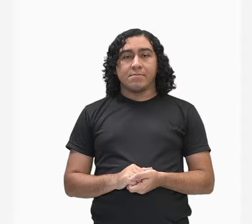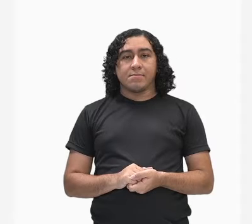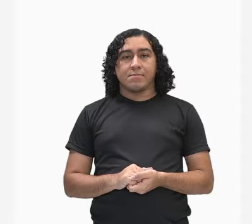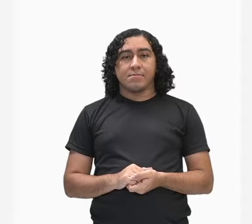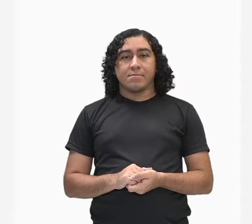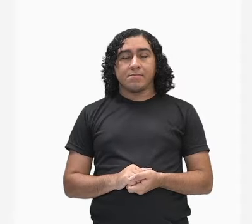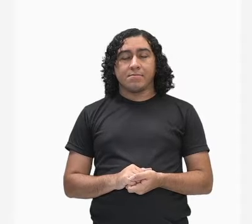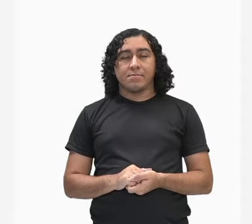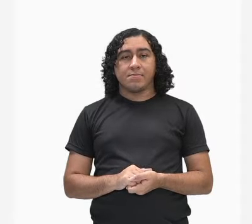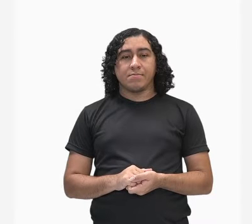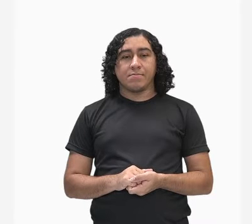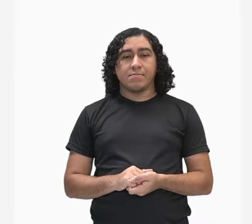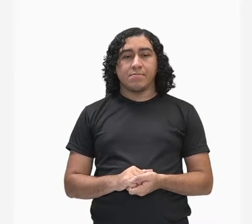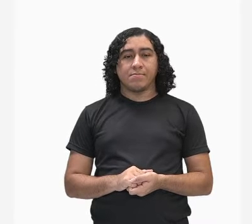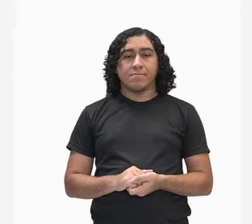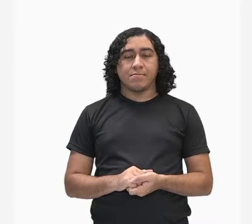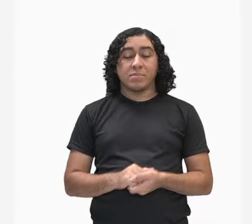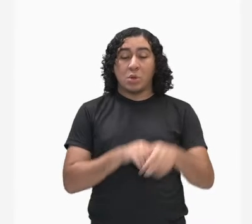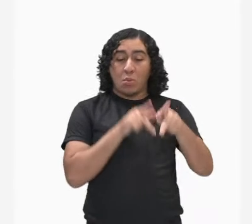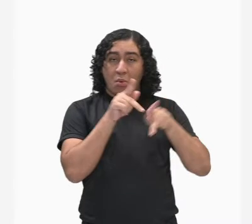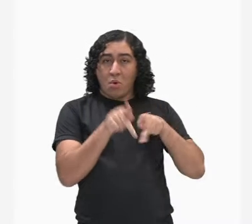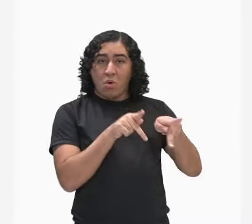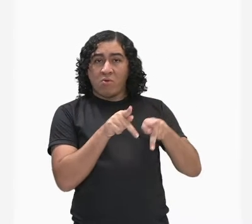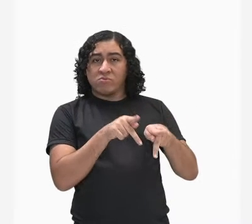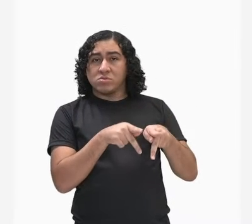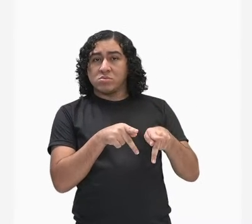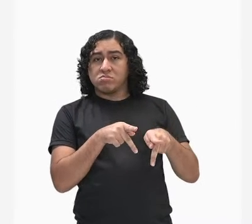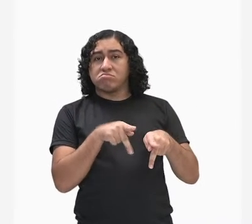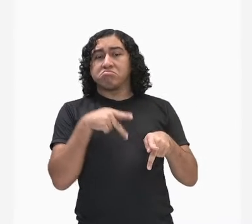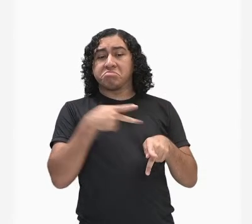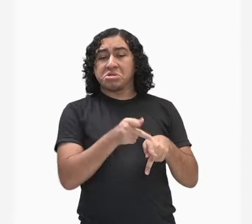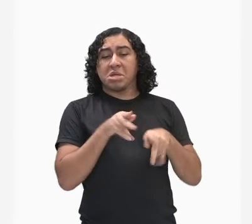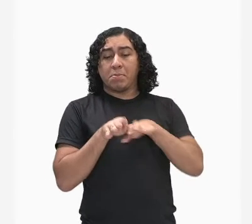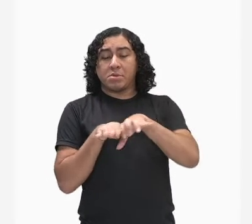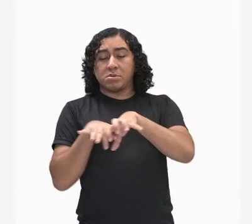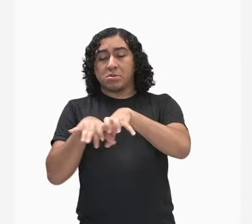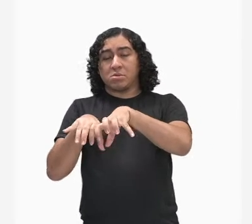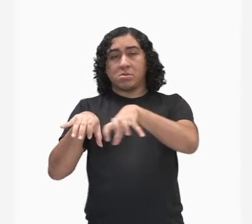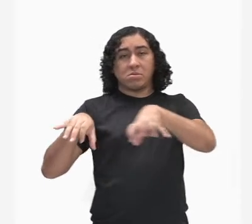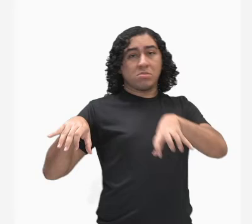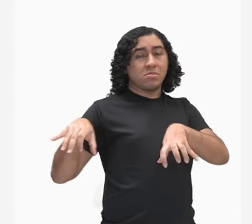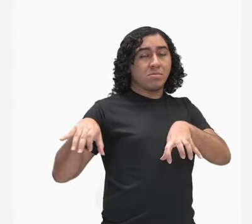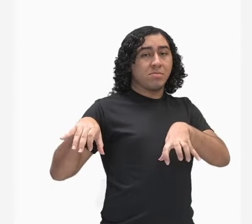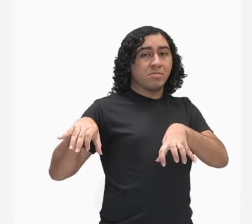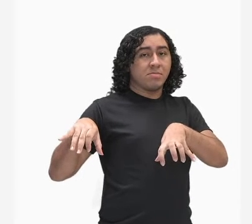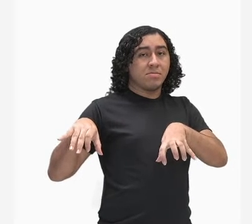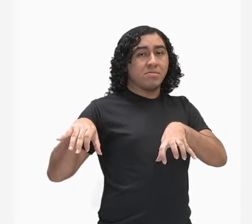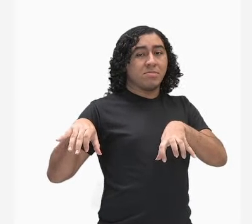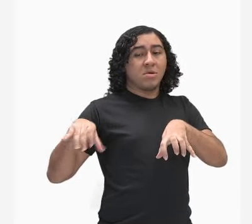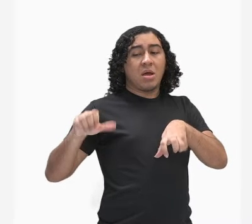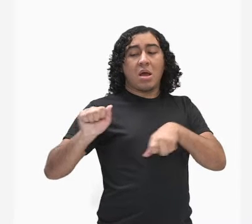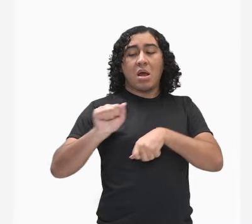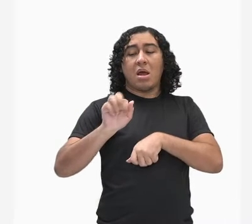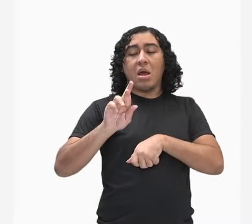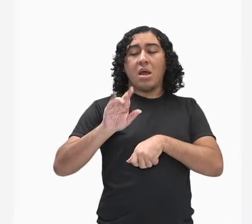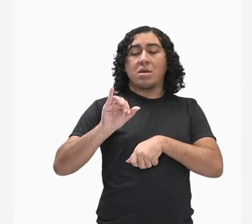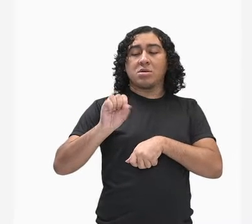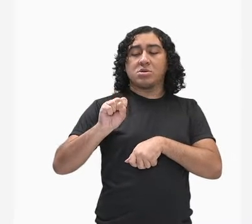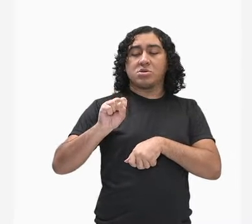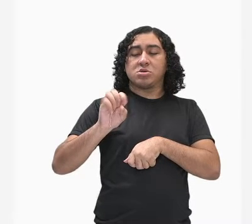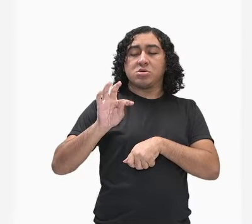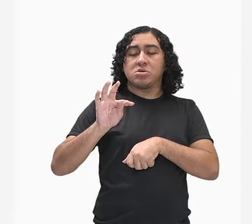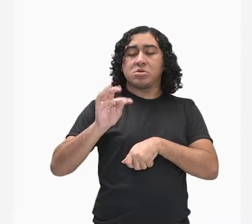governança do país. O povo está sempre à margem, não é isso? Então, o que era a aristocracia, professor? É uma palavra que vem